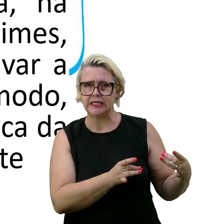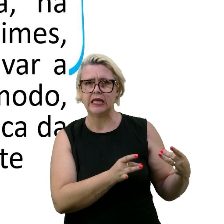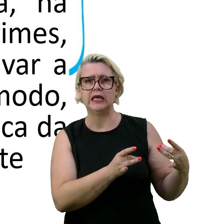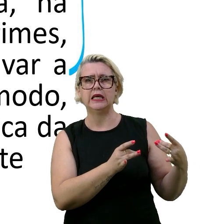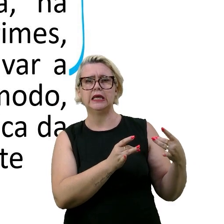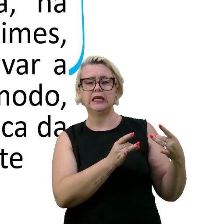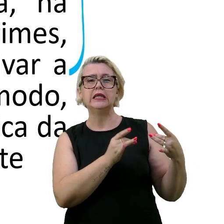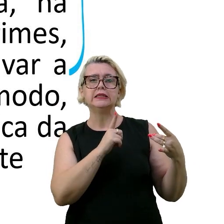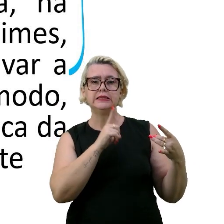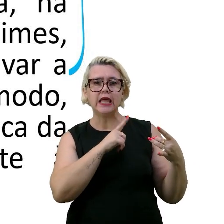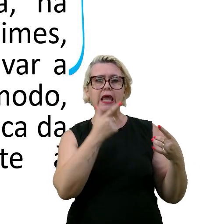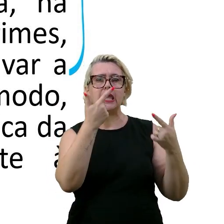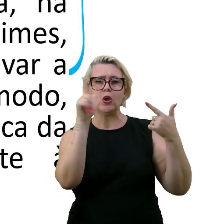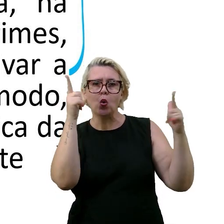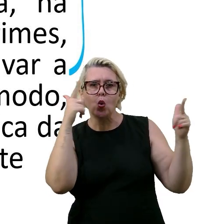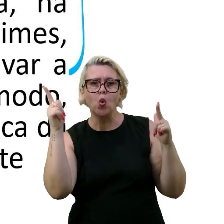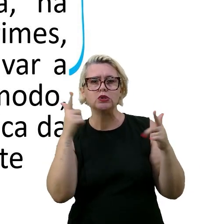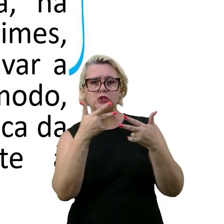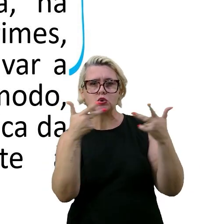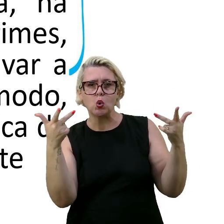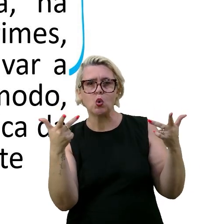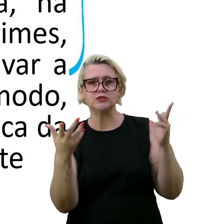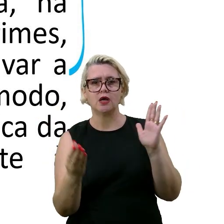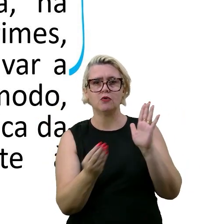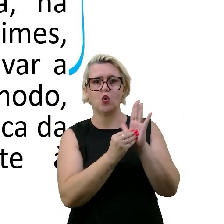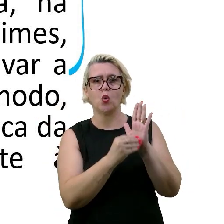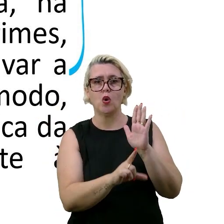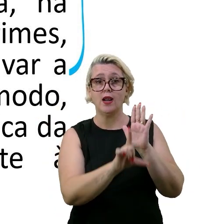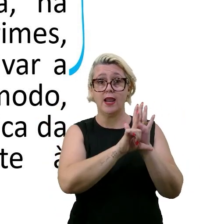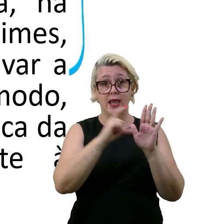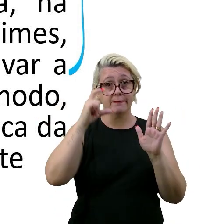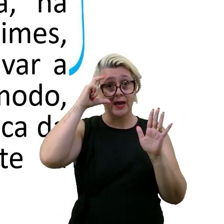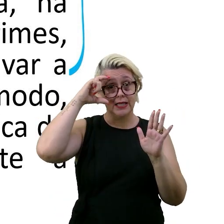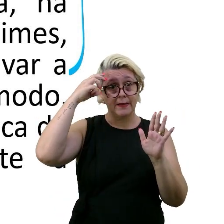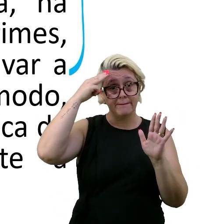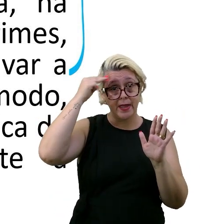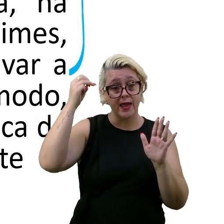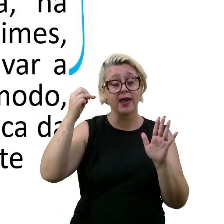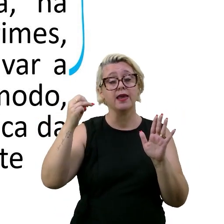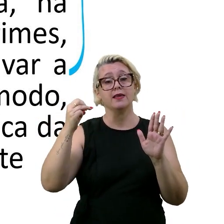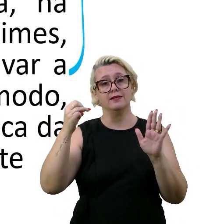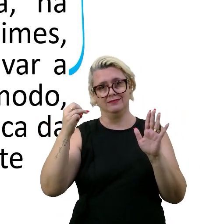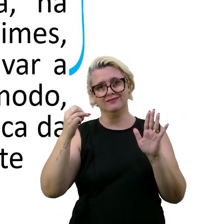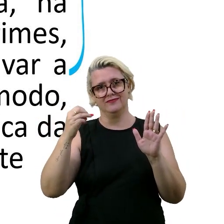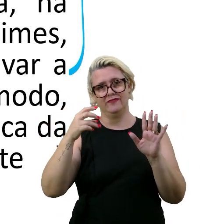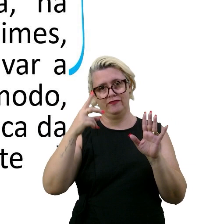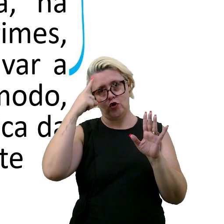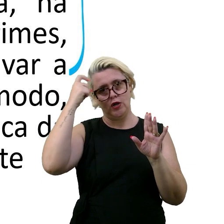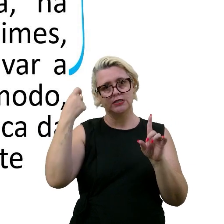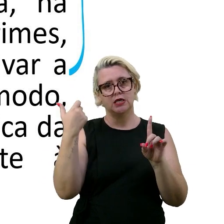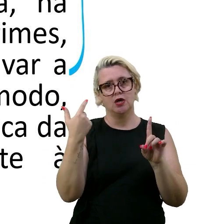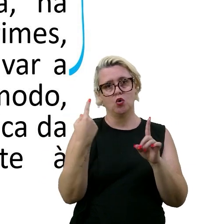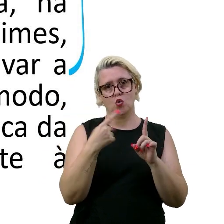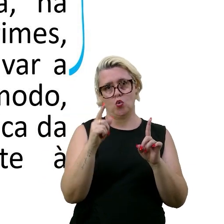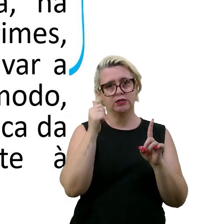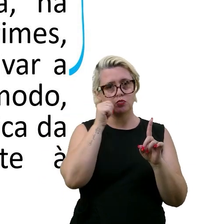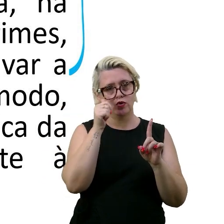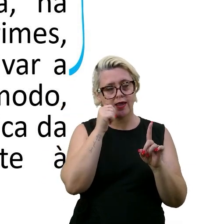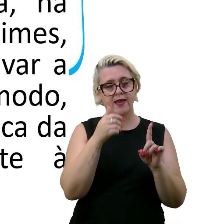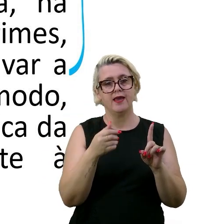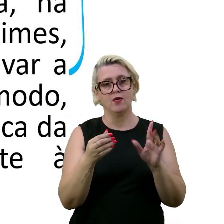outro repertório, né, a Lei Maria da Penha, e faço a conclusão. Olha, desse modo